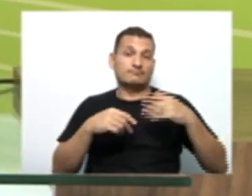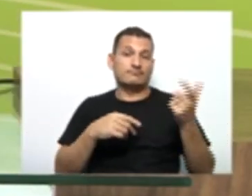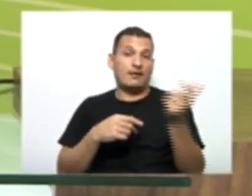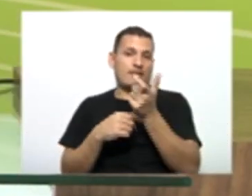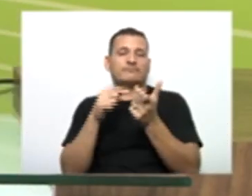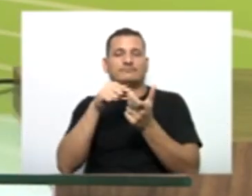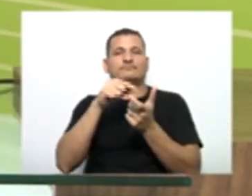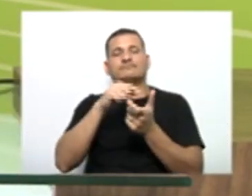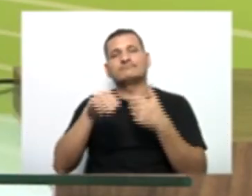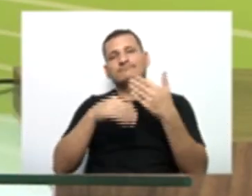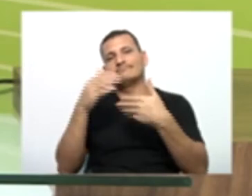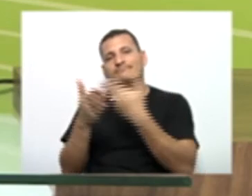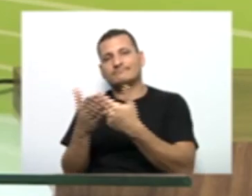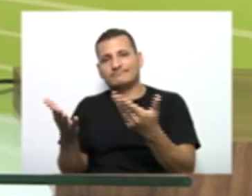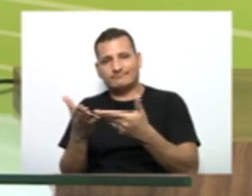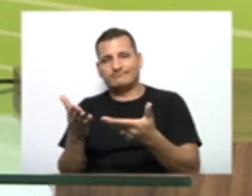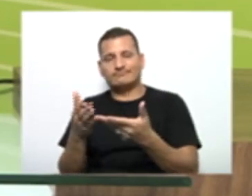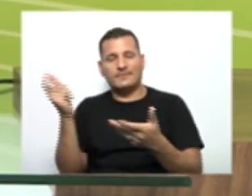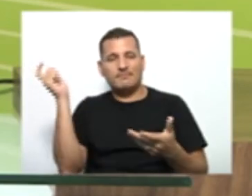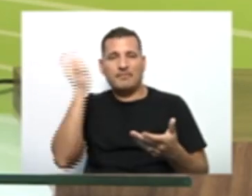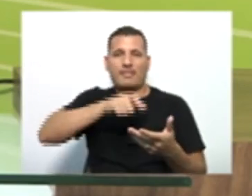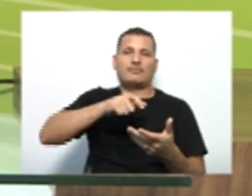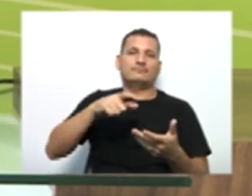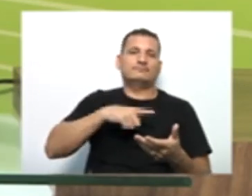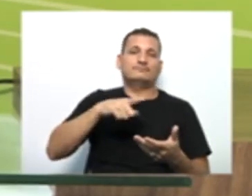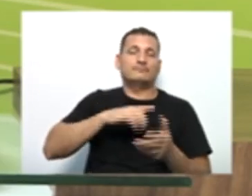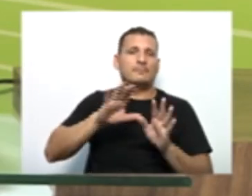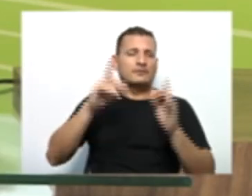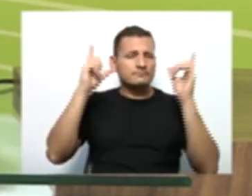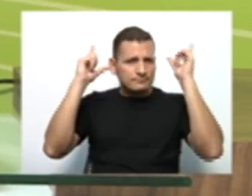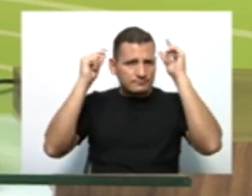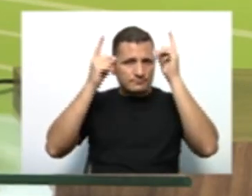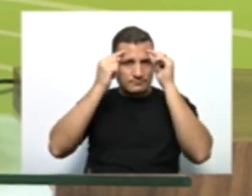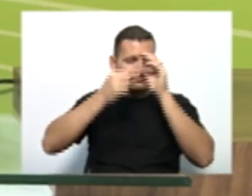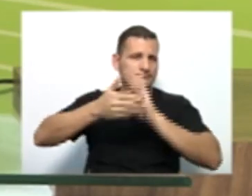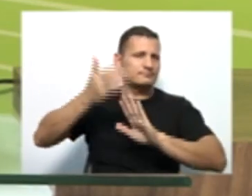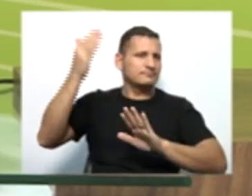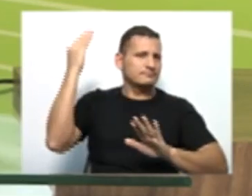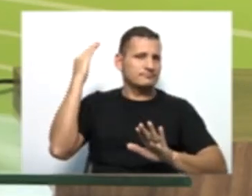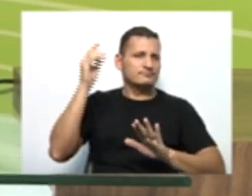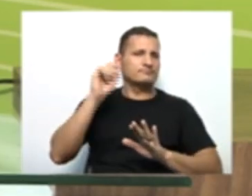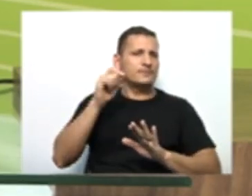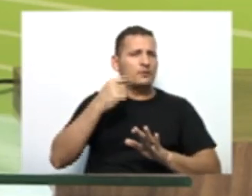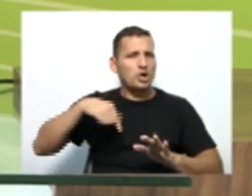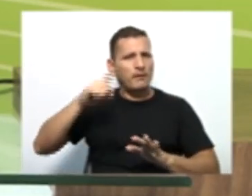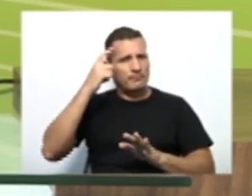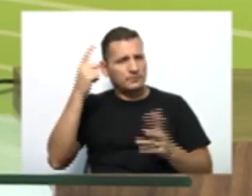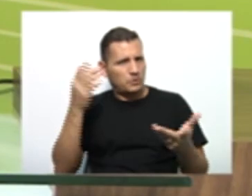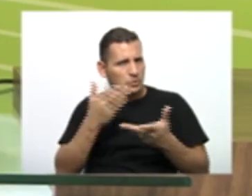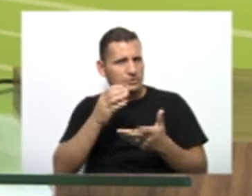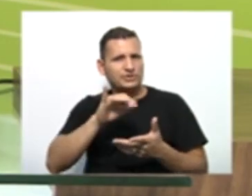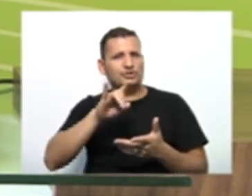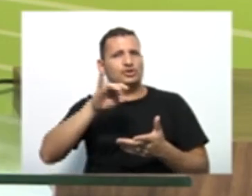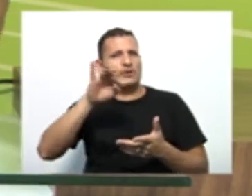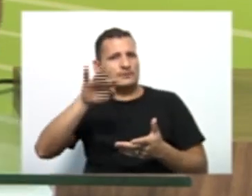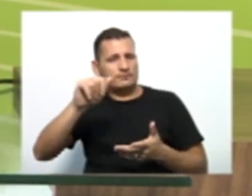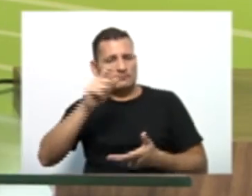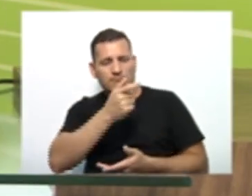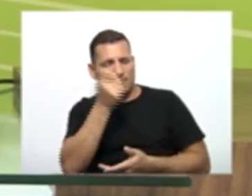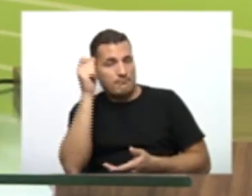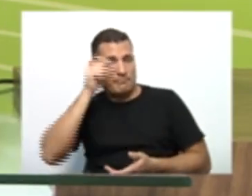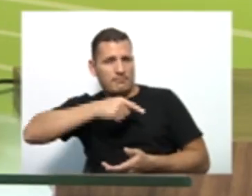político, que era aquela pessoa que estava preocupada com os outros. É só você pensar que a palavra idiota, id